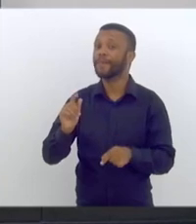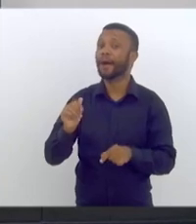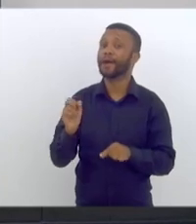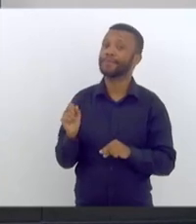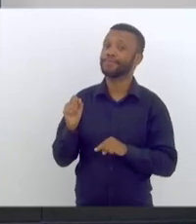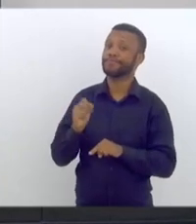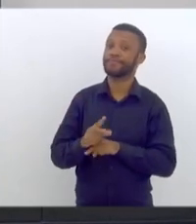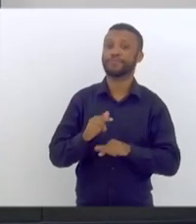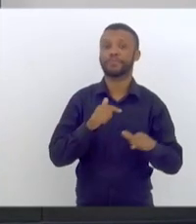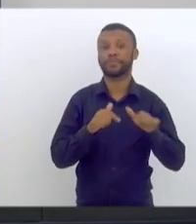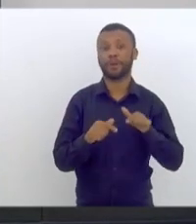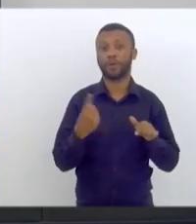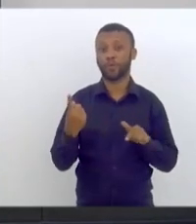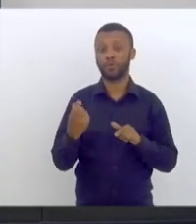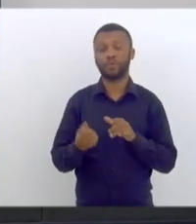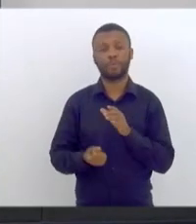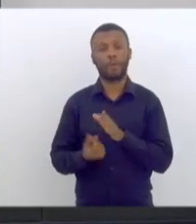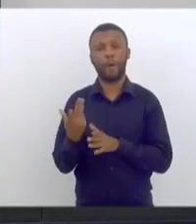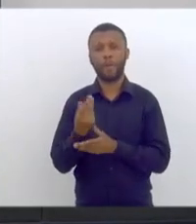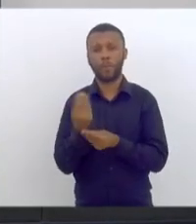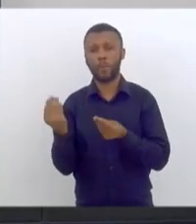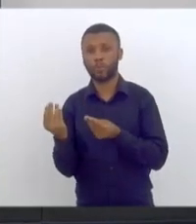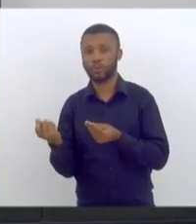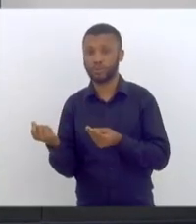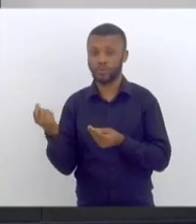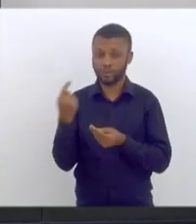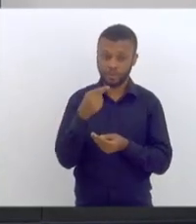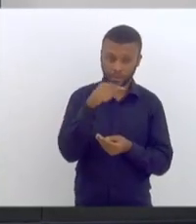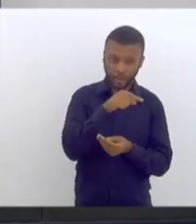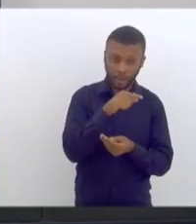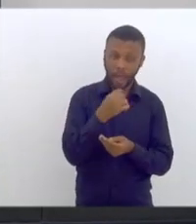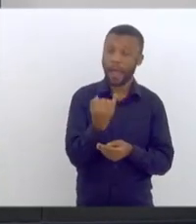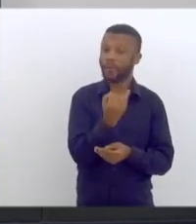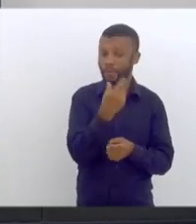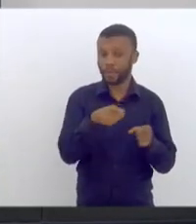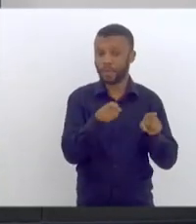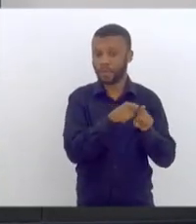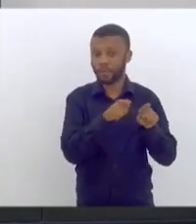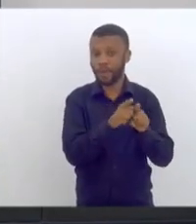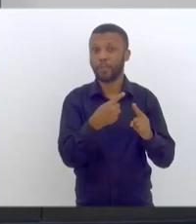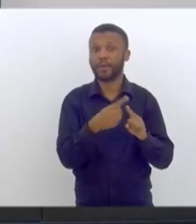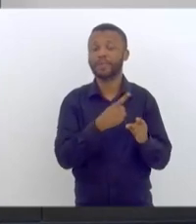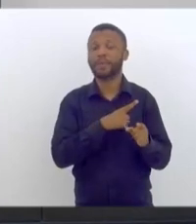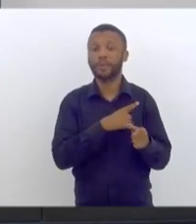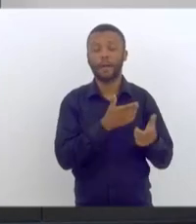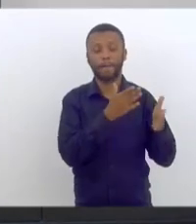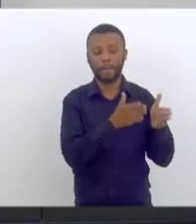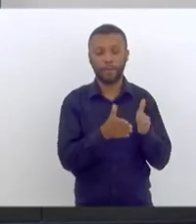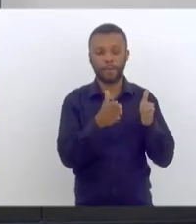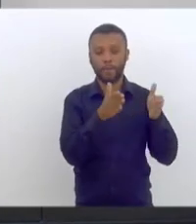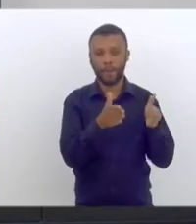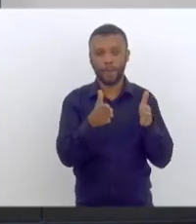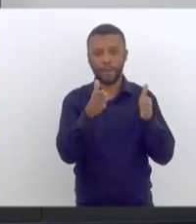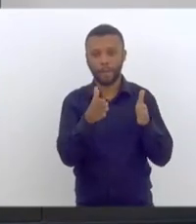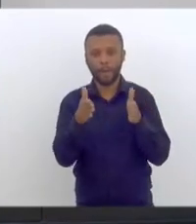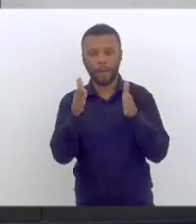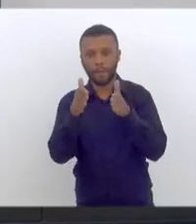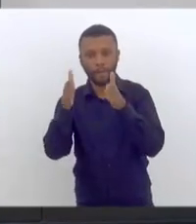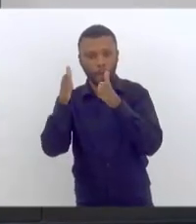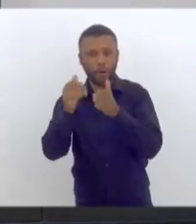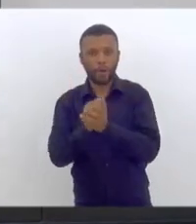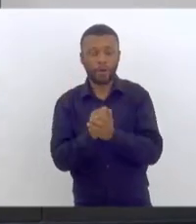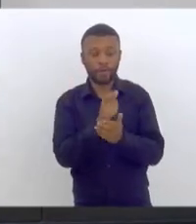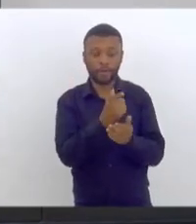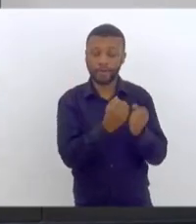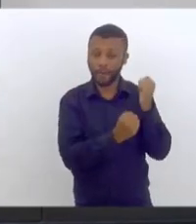um gerou muito emprego não quer dizer que o outro também não seja importante porque ele tem uma cadeia produtiva esse vidro vai para casa vai para construção